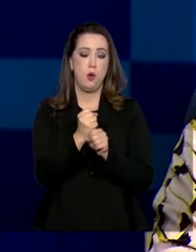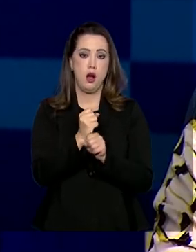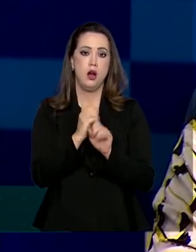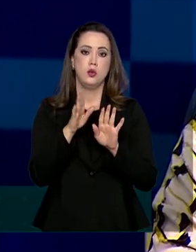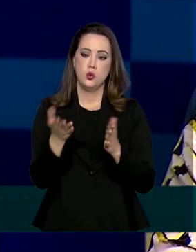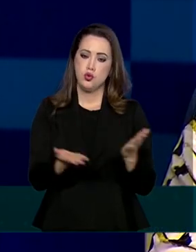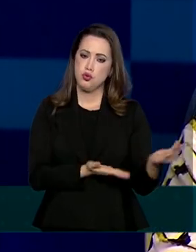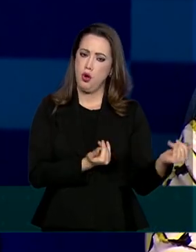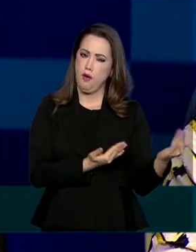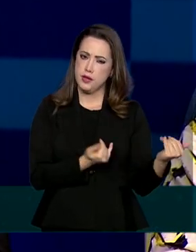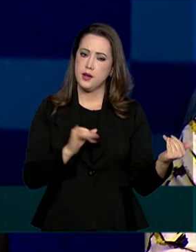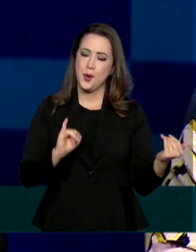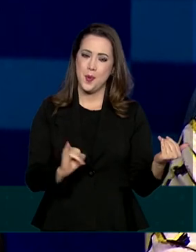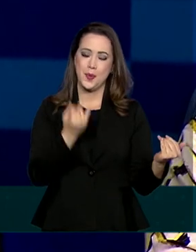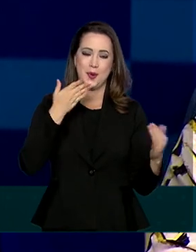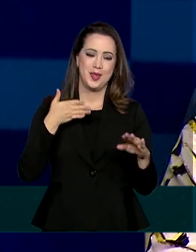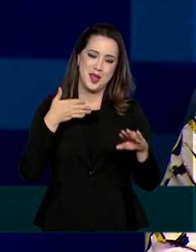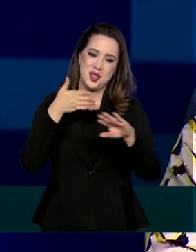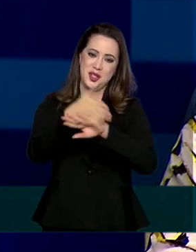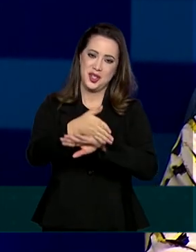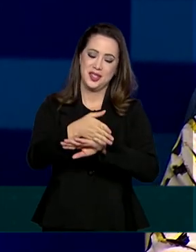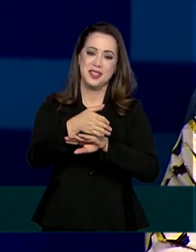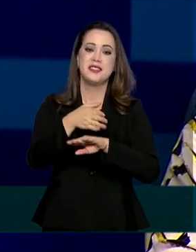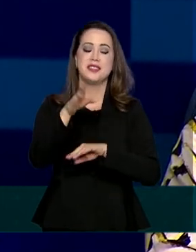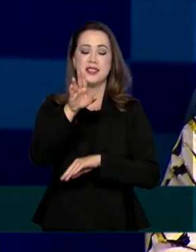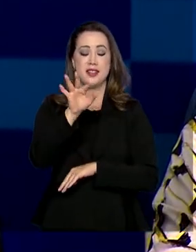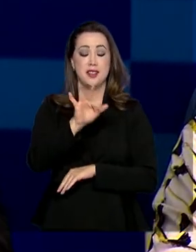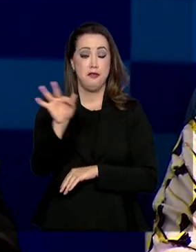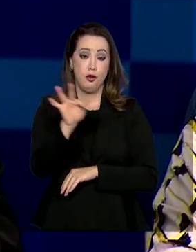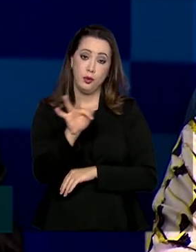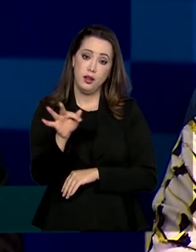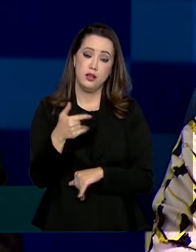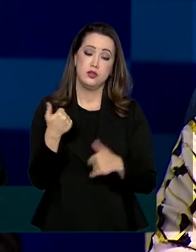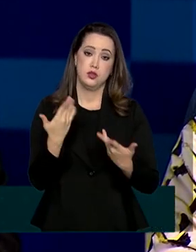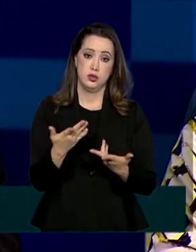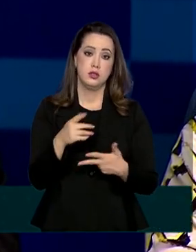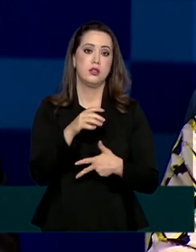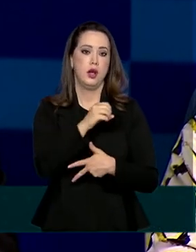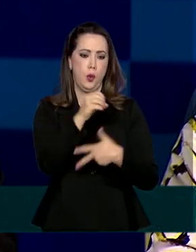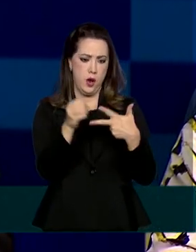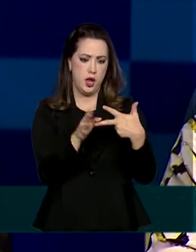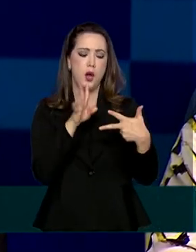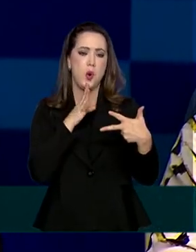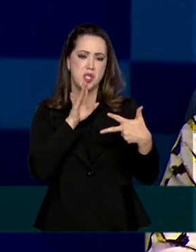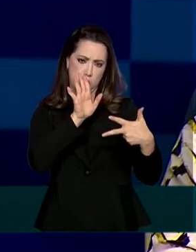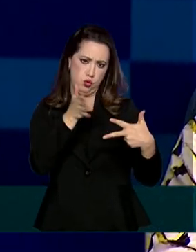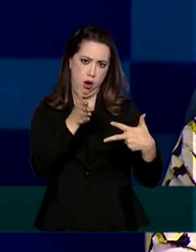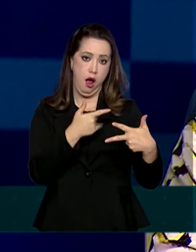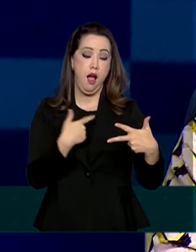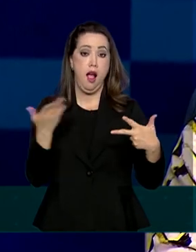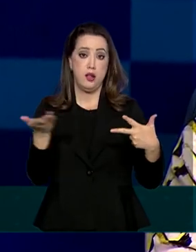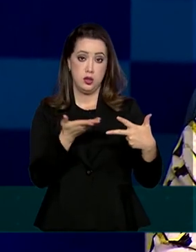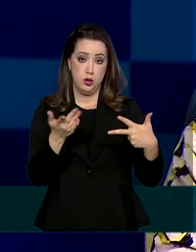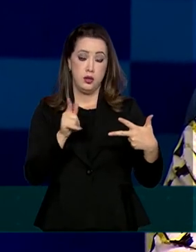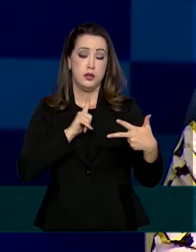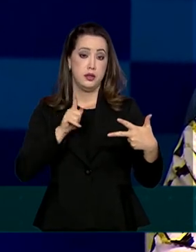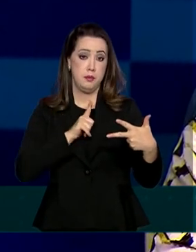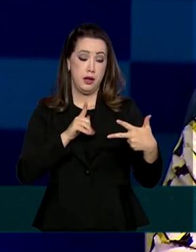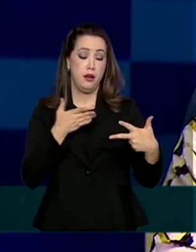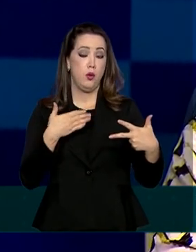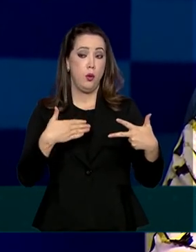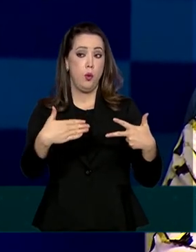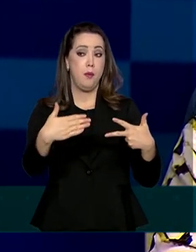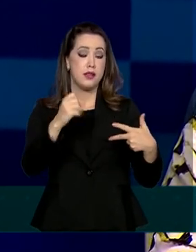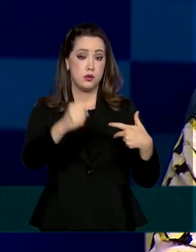mais uma oportunidade de ingressar no ensino superior. Então, além do Enem, que todos já conhecem, agora nós vamos começar a